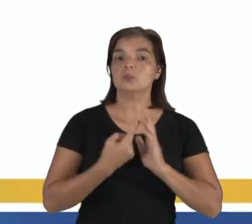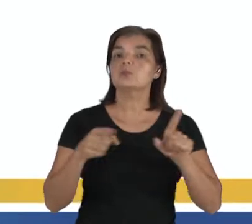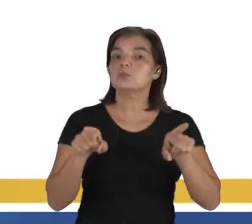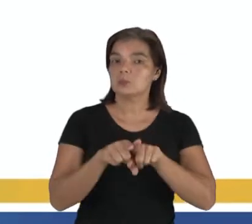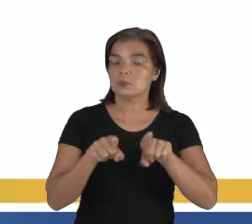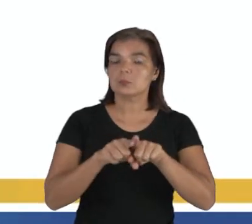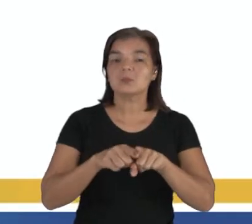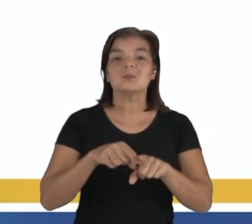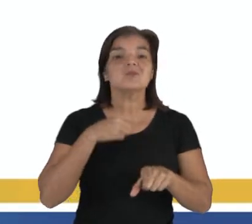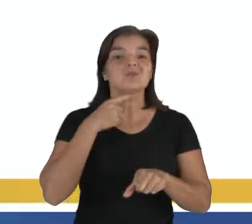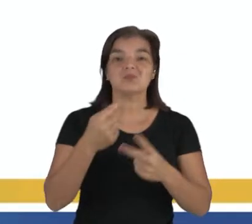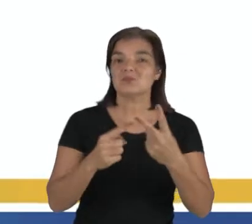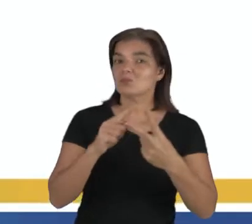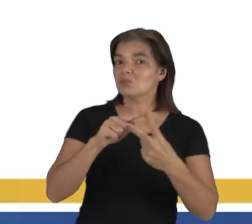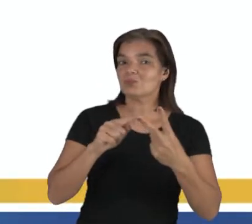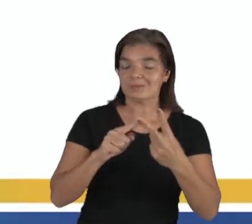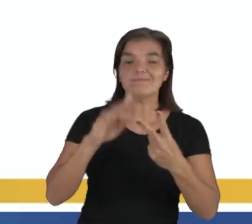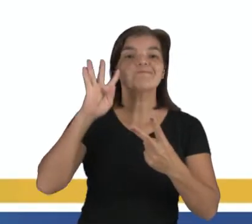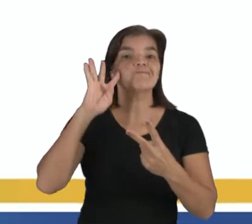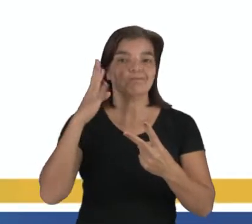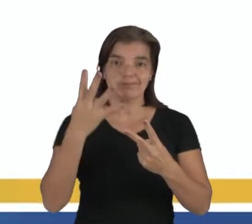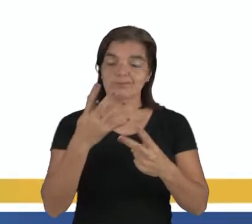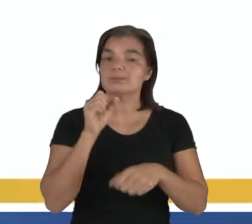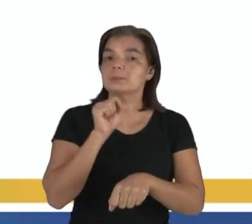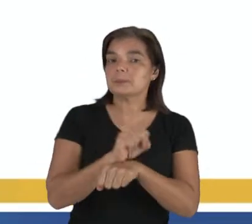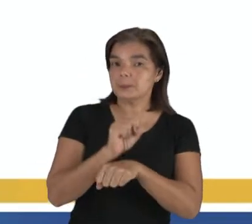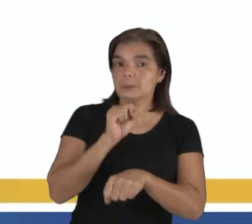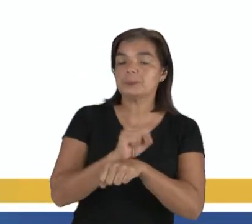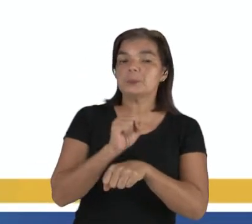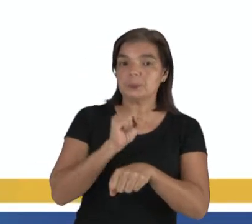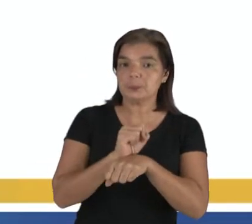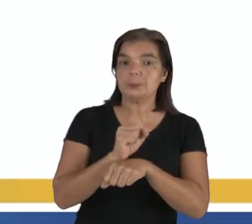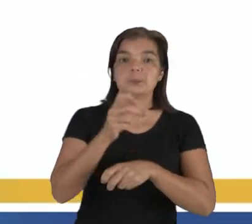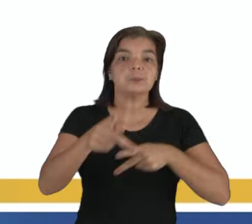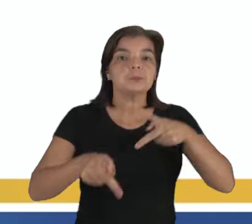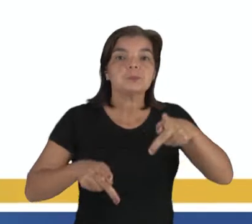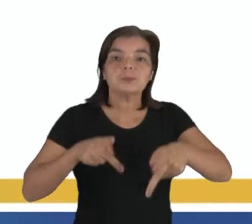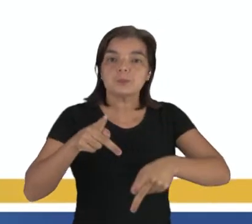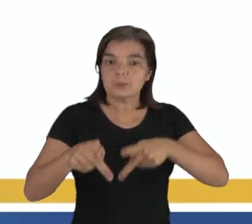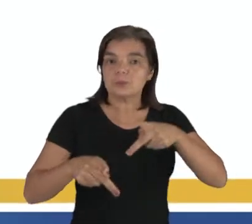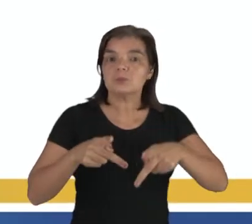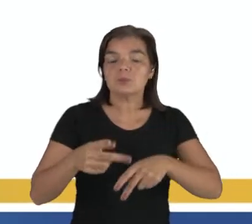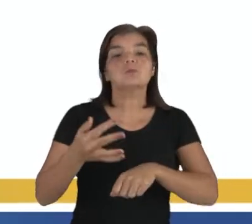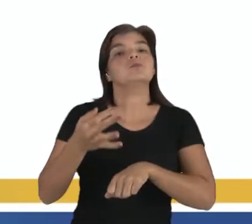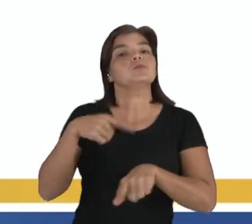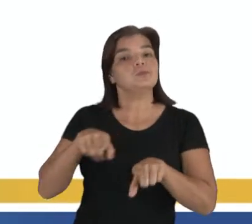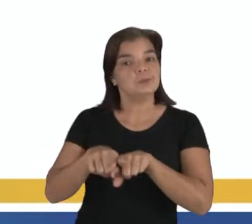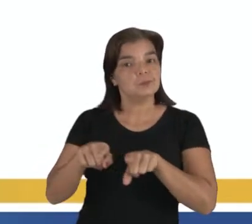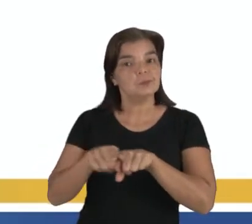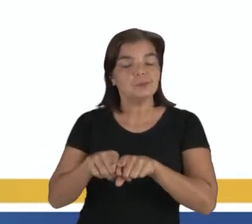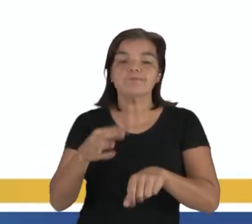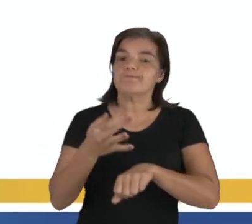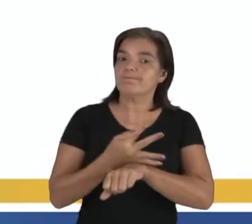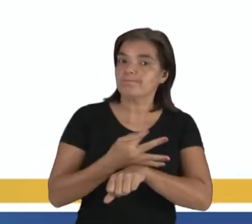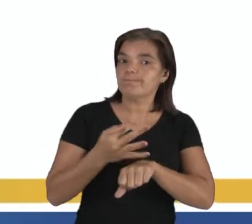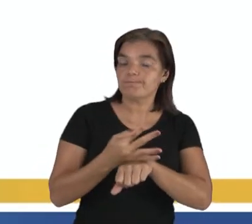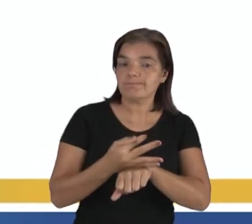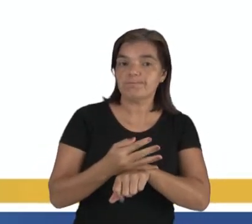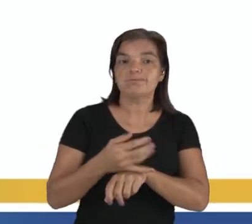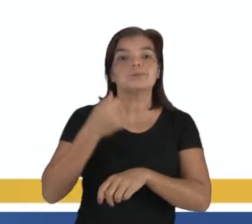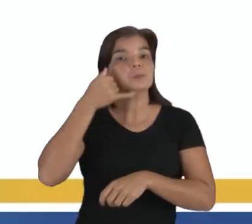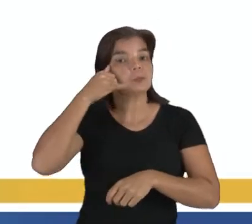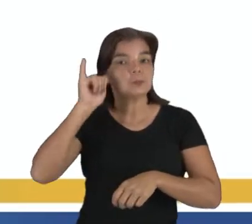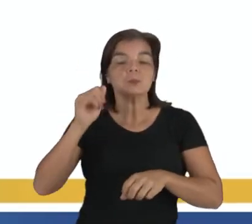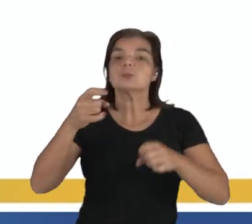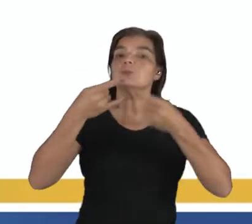horizontal, nenhum dos dois dará o resultado esperado enquanto a população que resiste até o uso preventivo